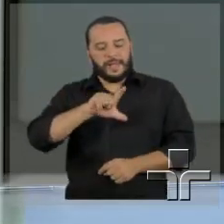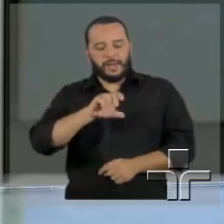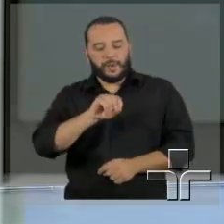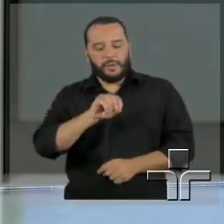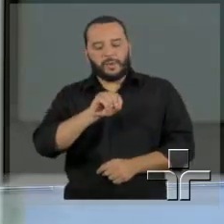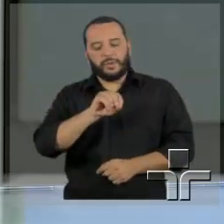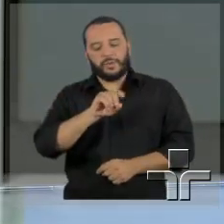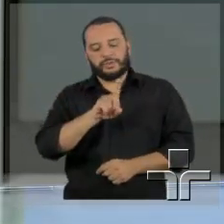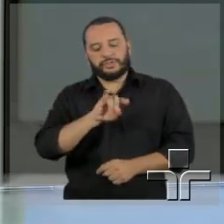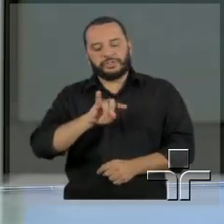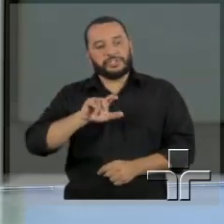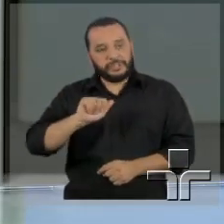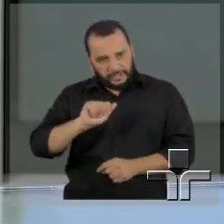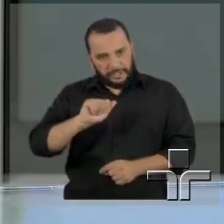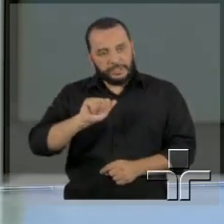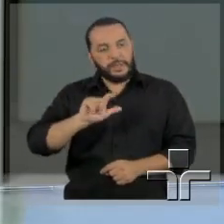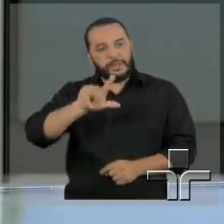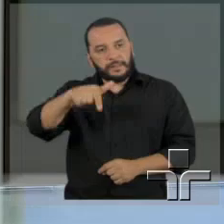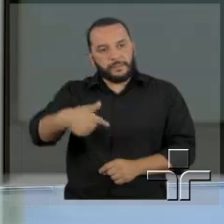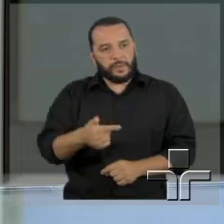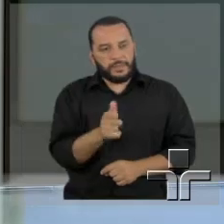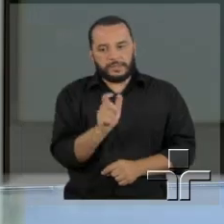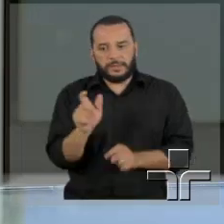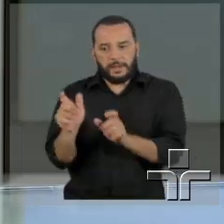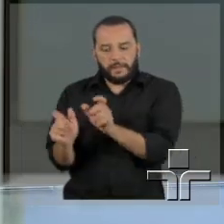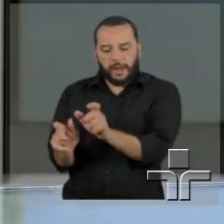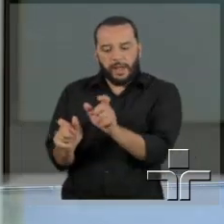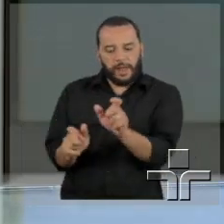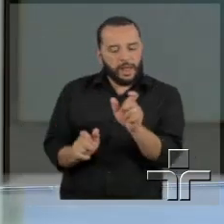quando éramos proto-humanos, né?